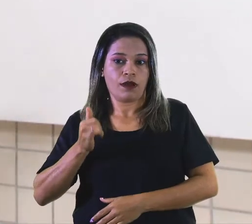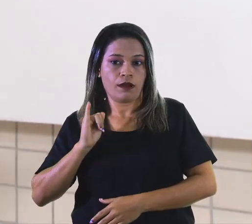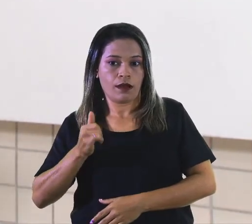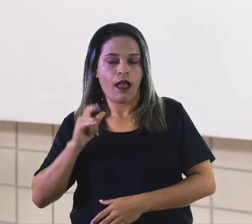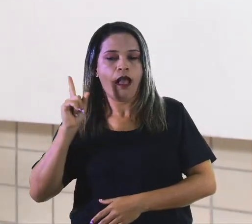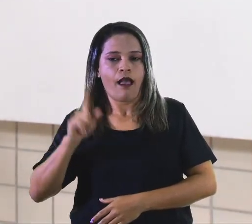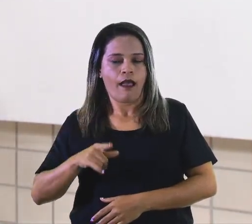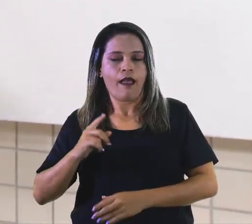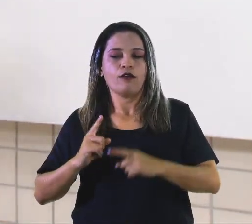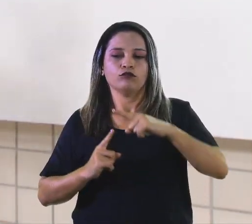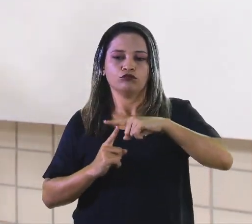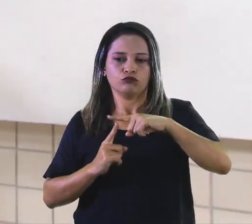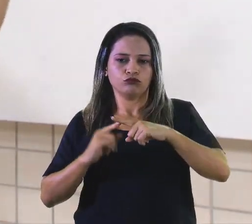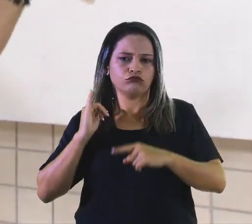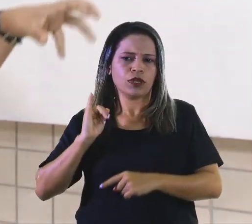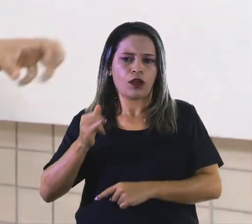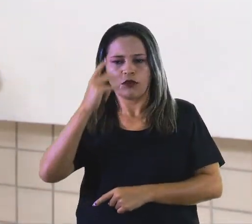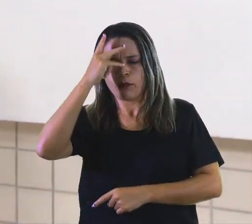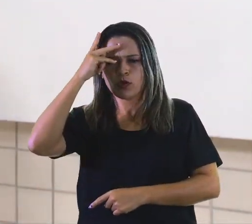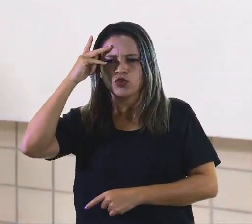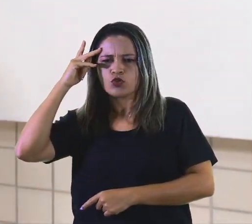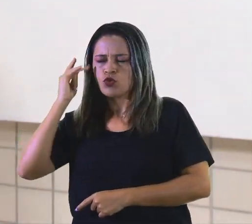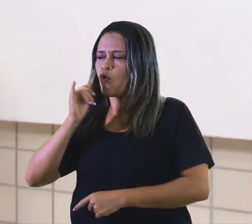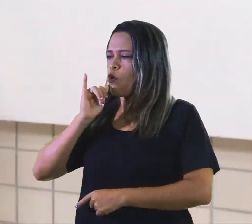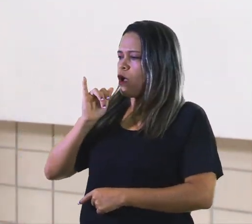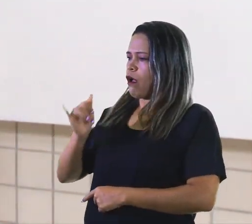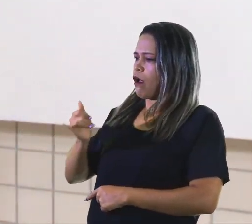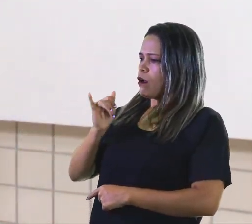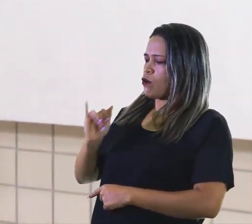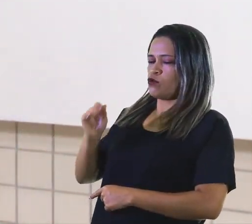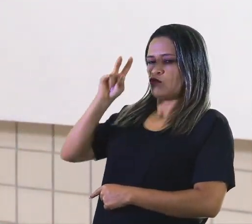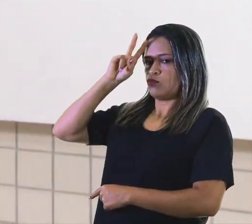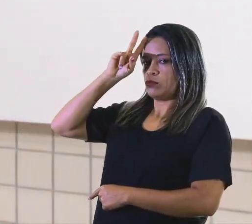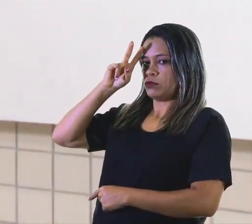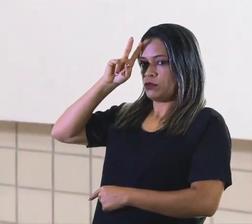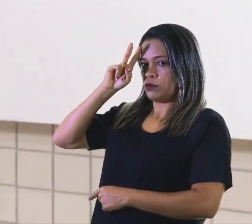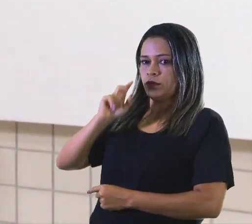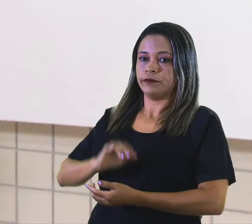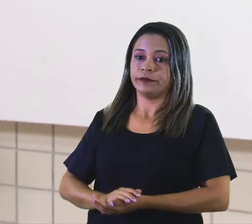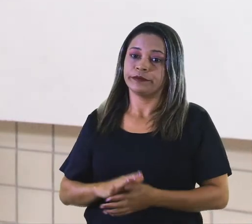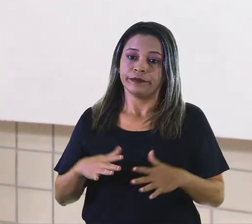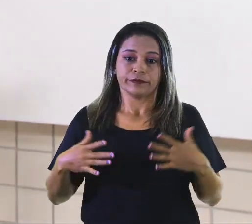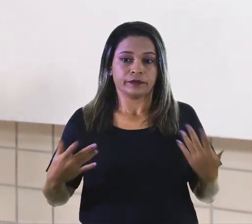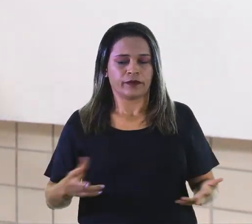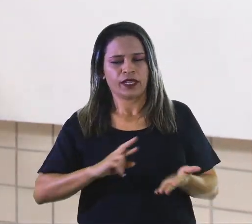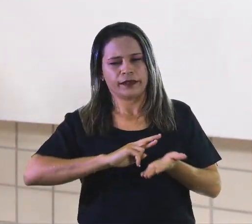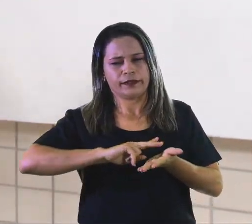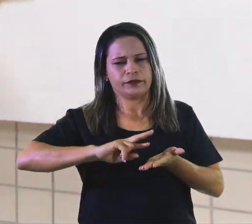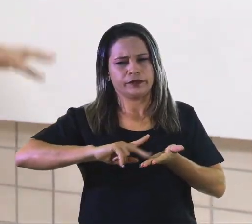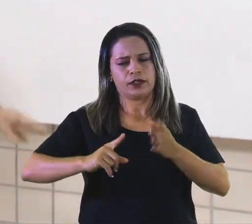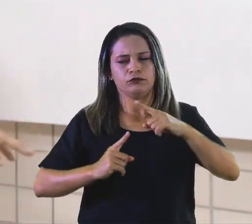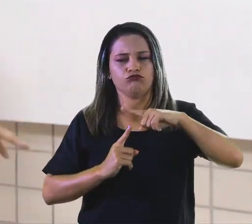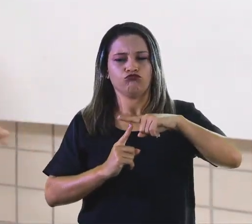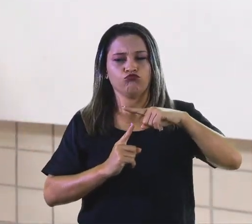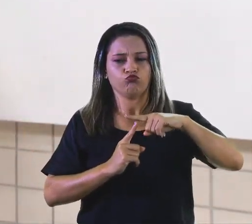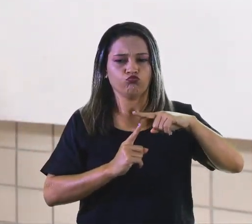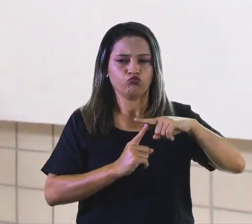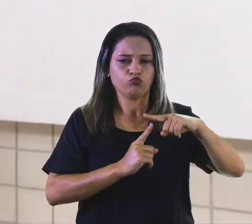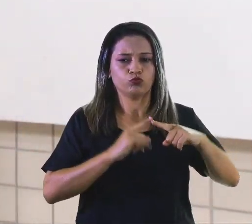de narração onde alguém conta uma história, né? No entanto, existem vários tipos de